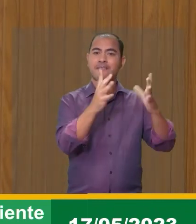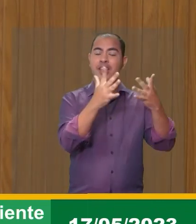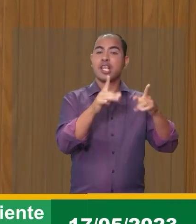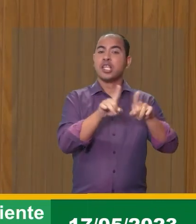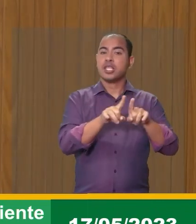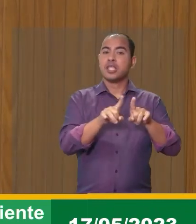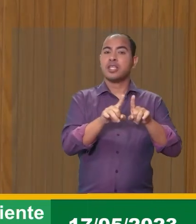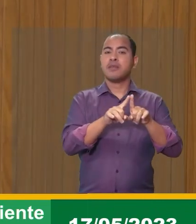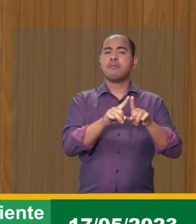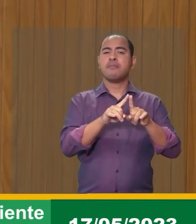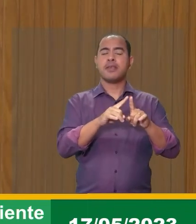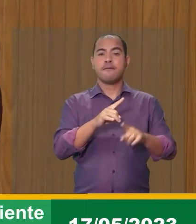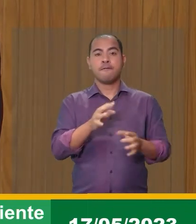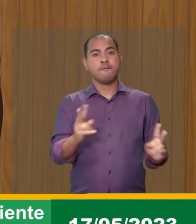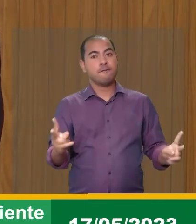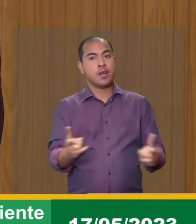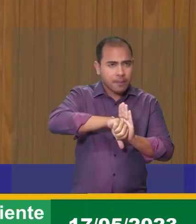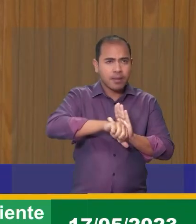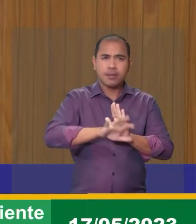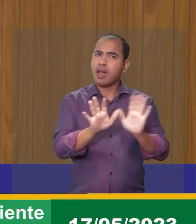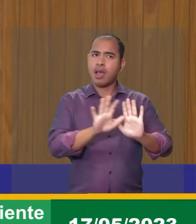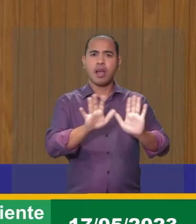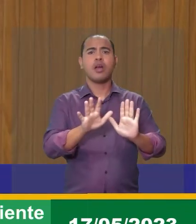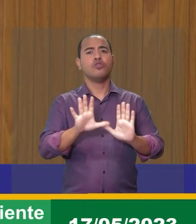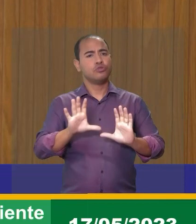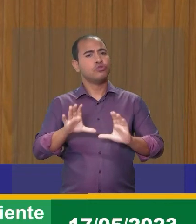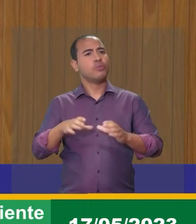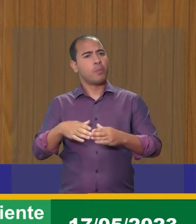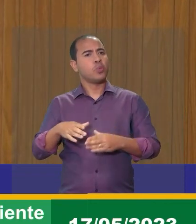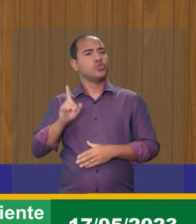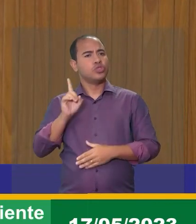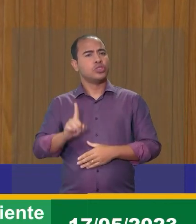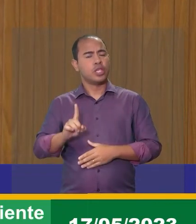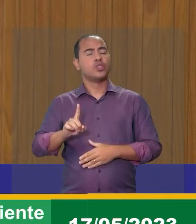contribuem para a realização de todas elas Cristiano